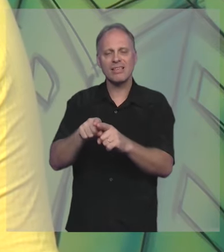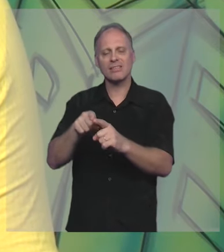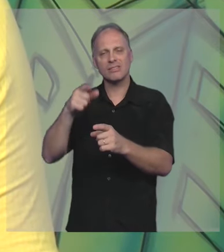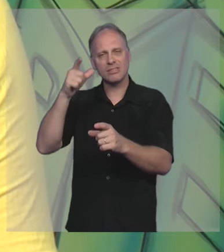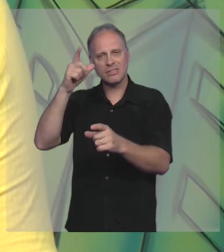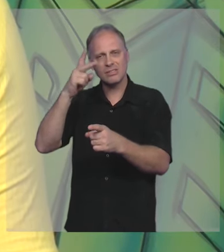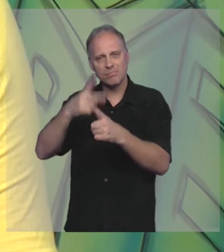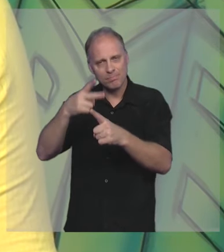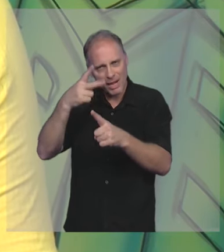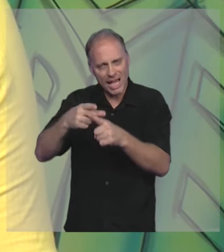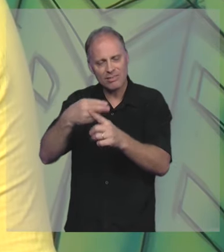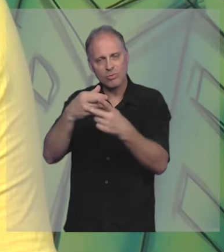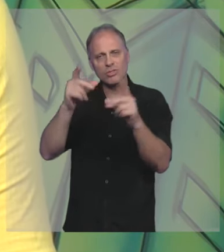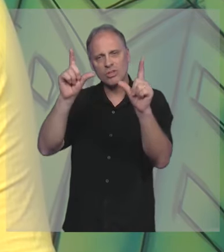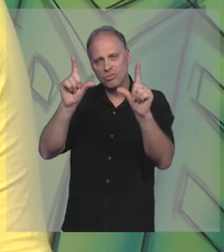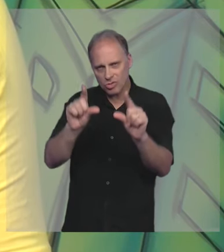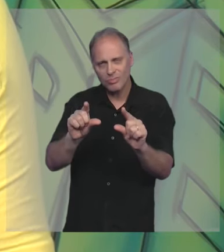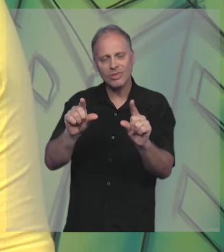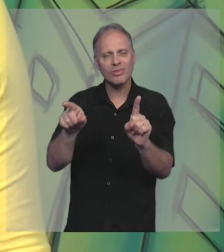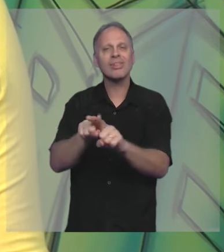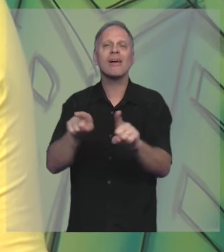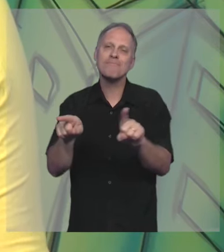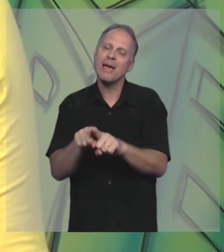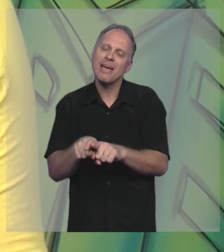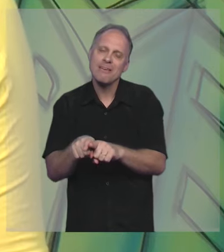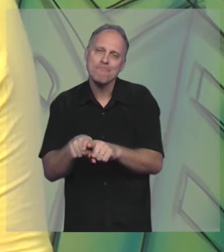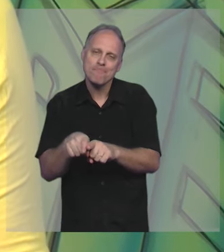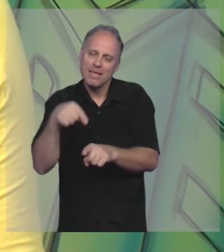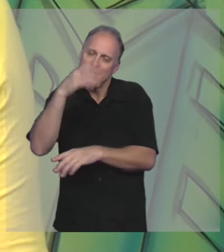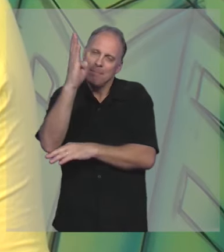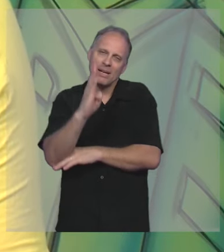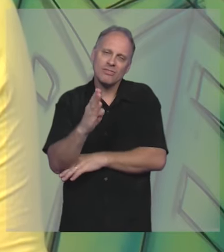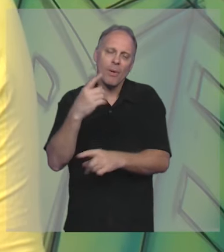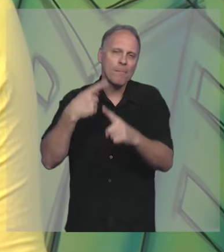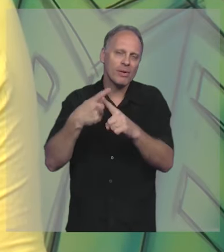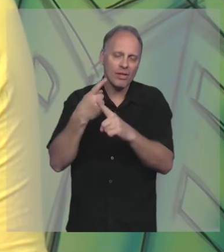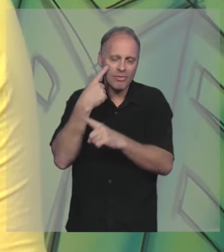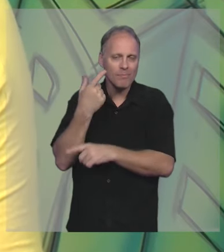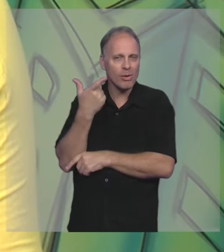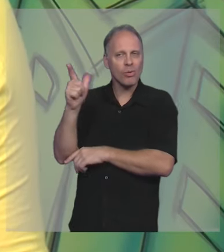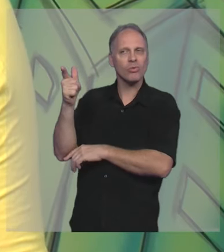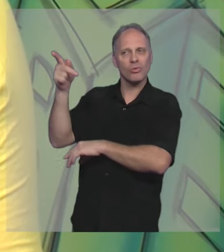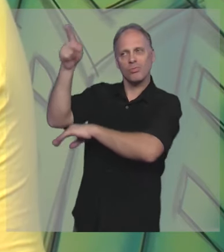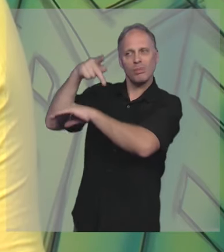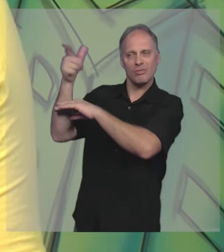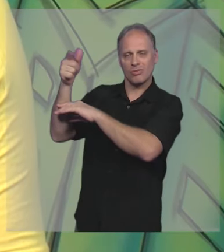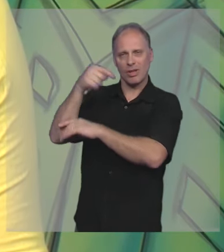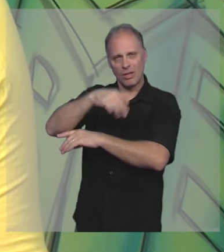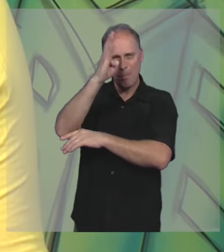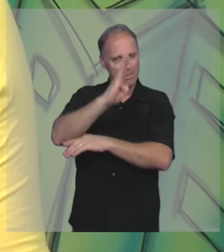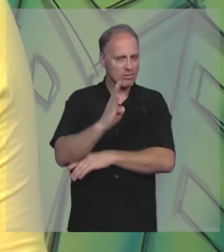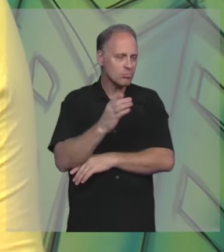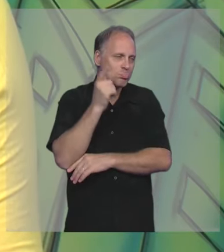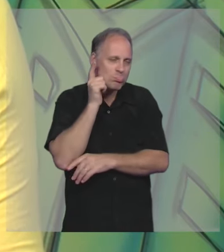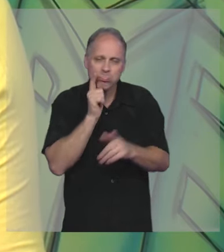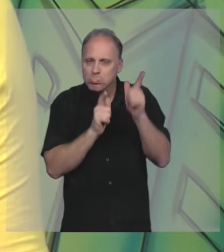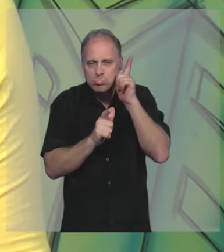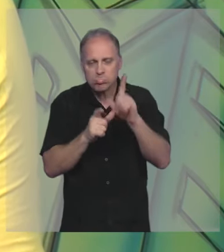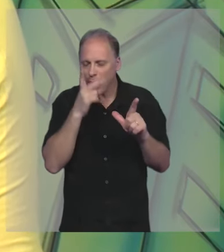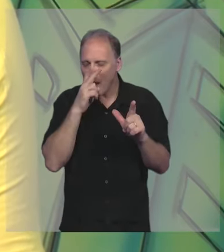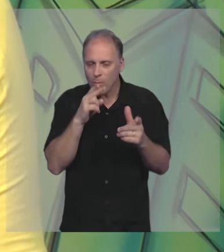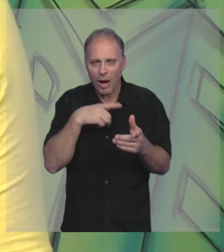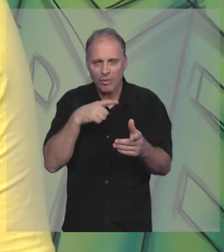do Brasil, né, foram rebaixadas, que o exterior constatou, né, que o Brasil não estava mais